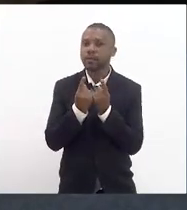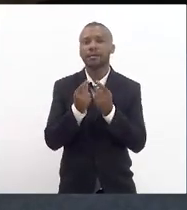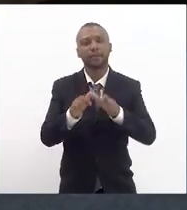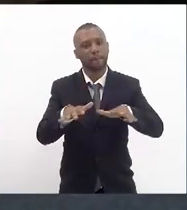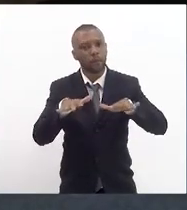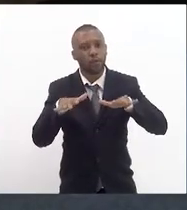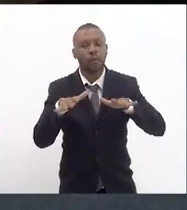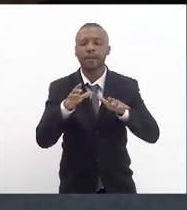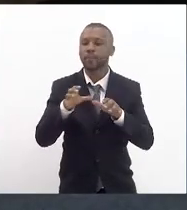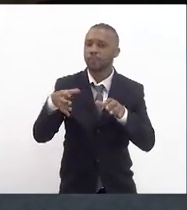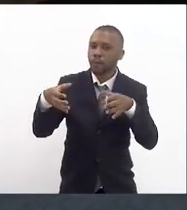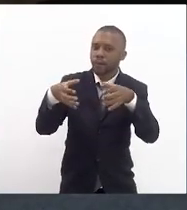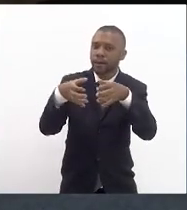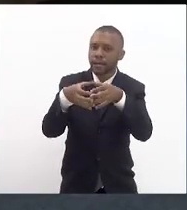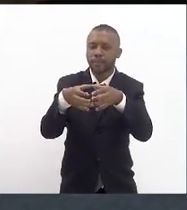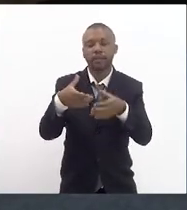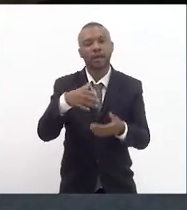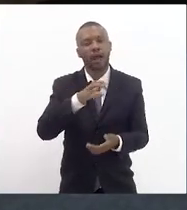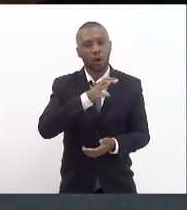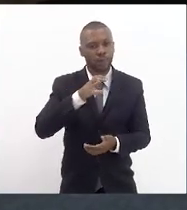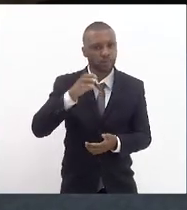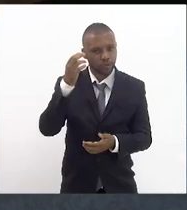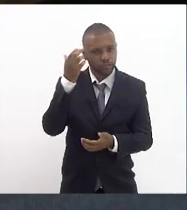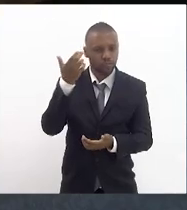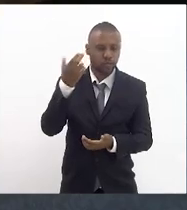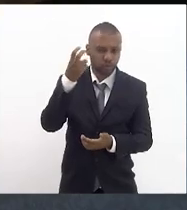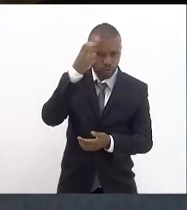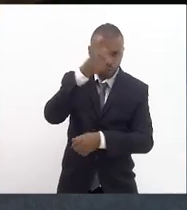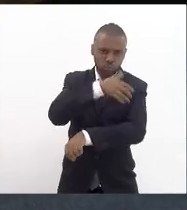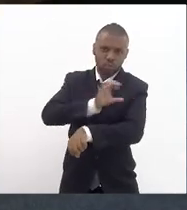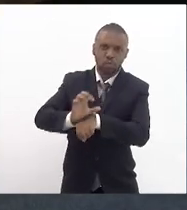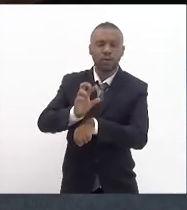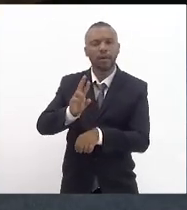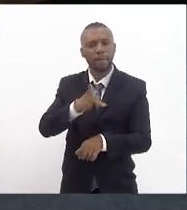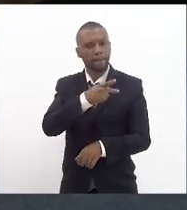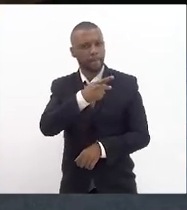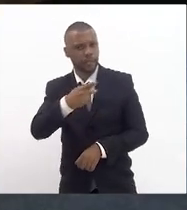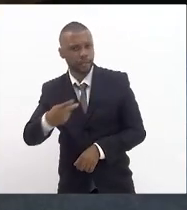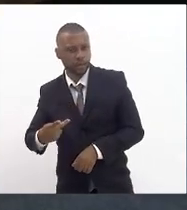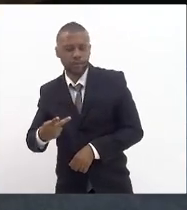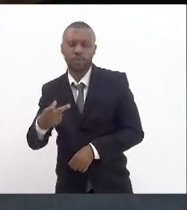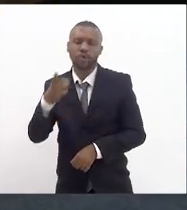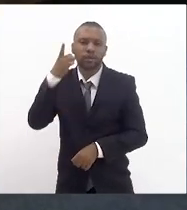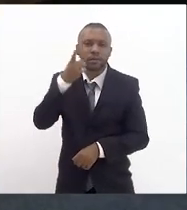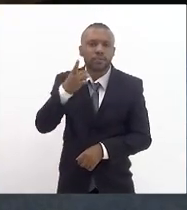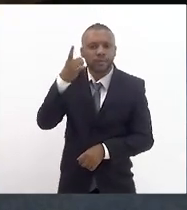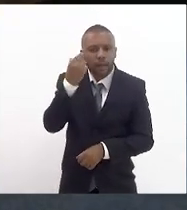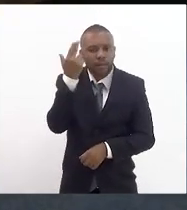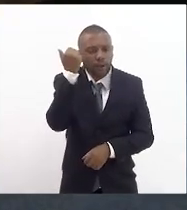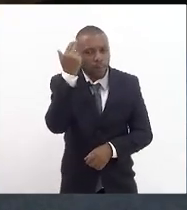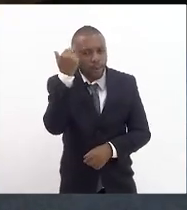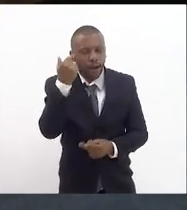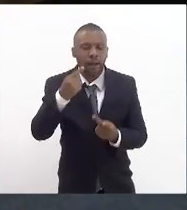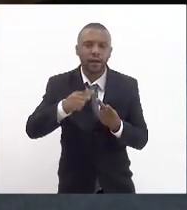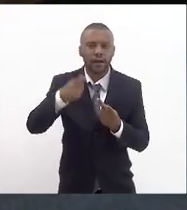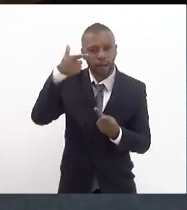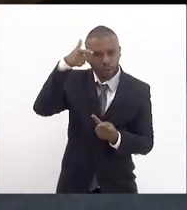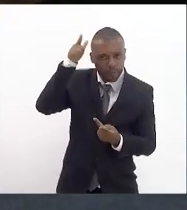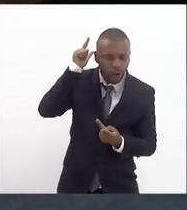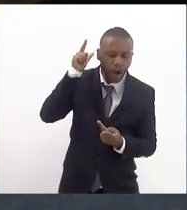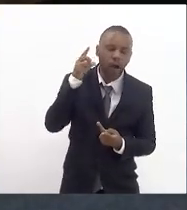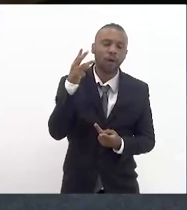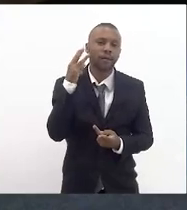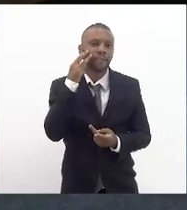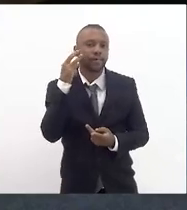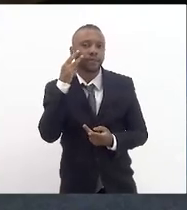com a Comissão de Cultura, presidida pelo deputado Eliomar, deputado Luiz Paulo, deputado Valdec. Então, isso